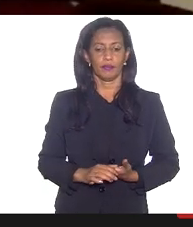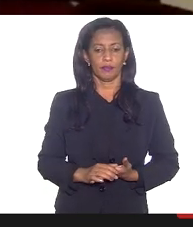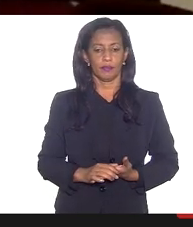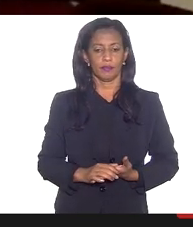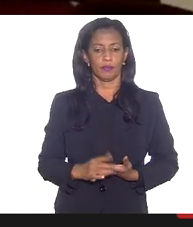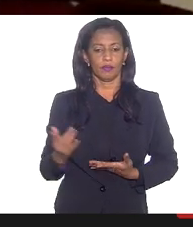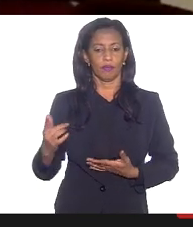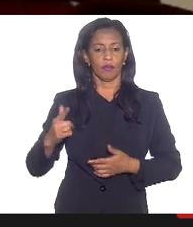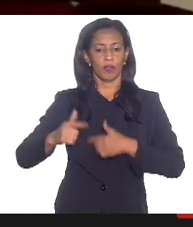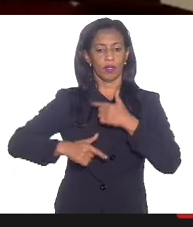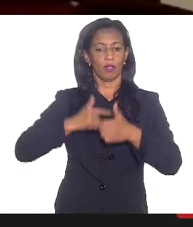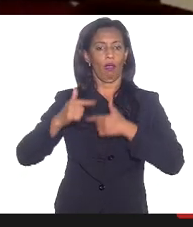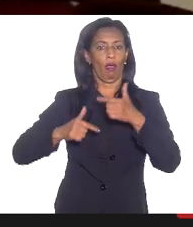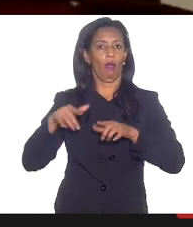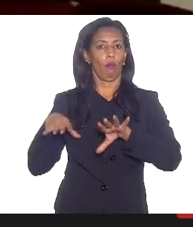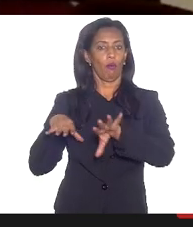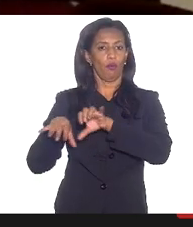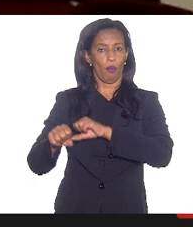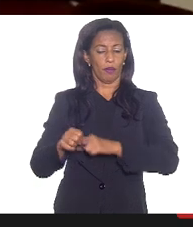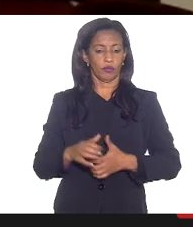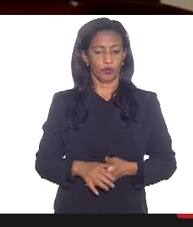de itinerários formativos.